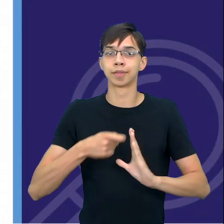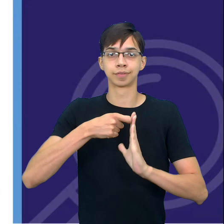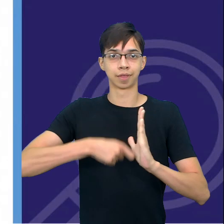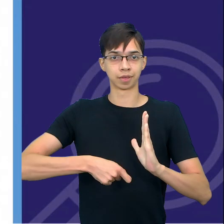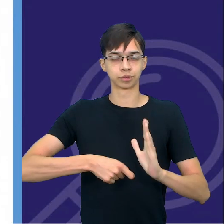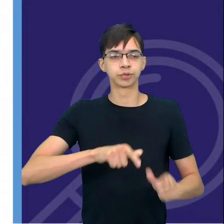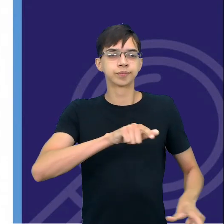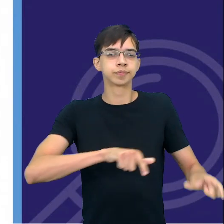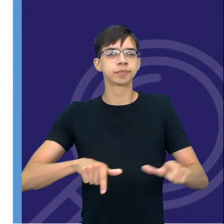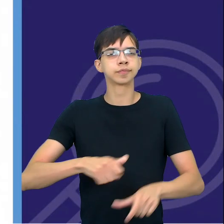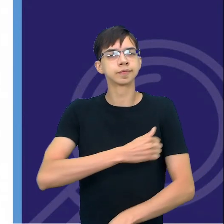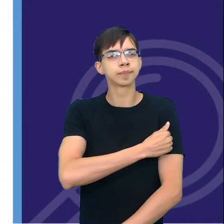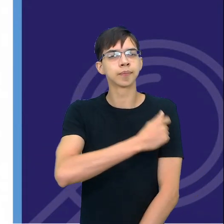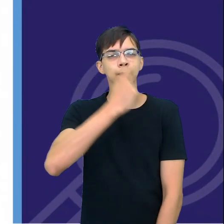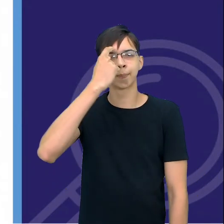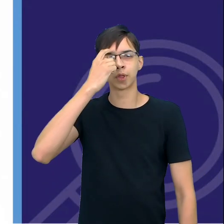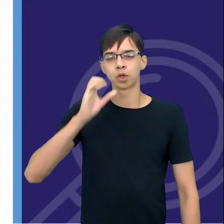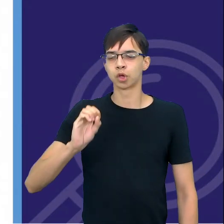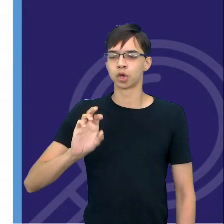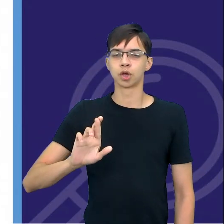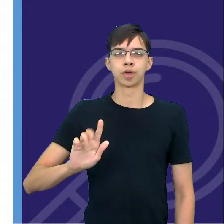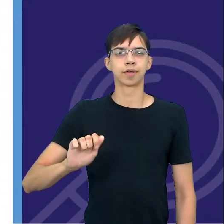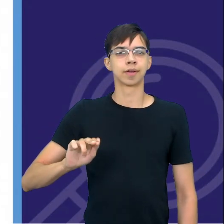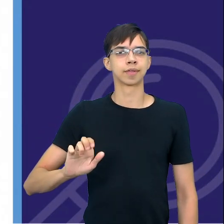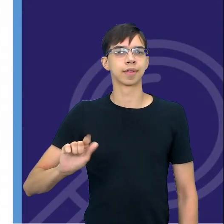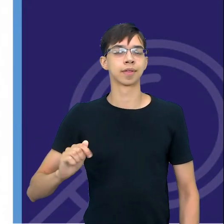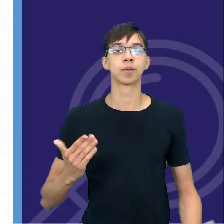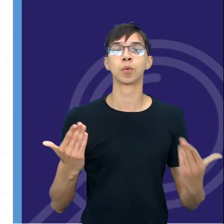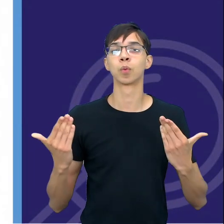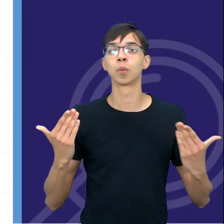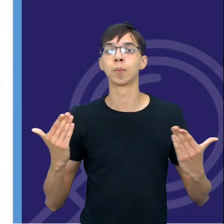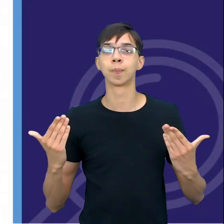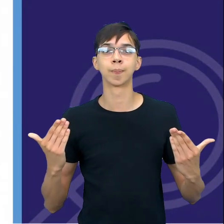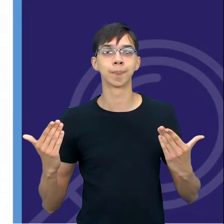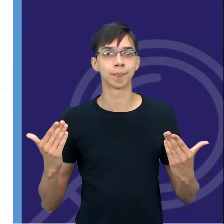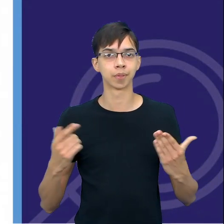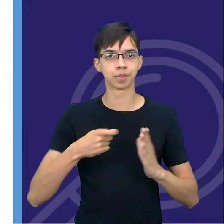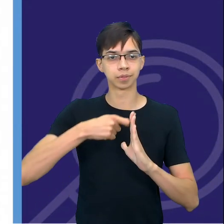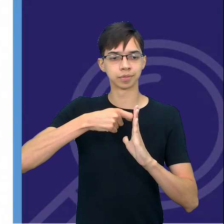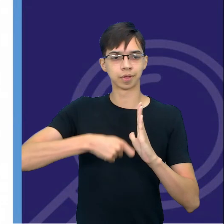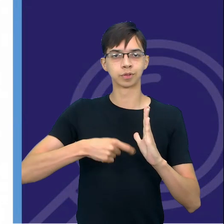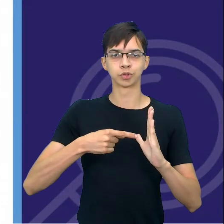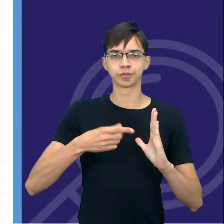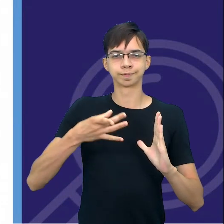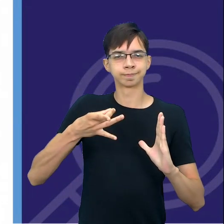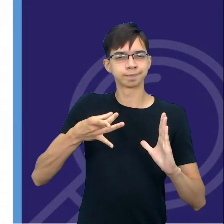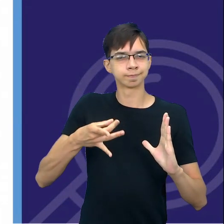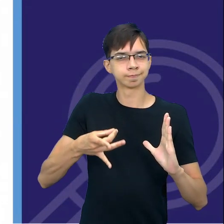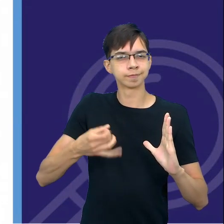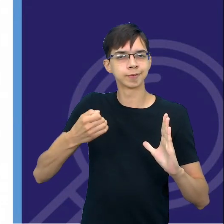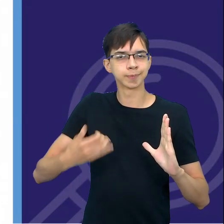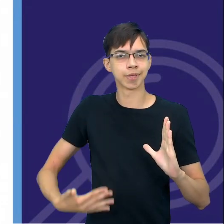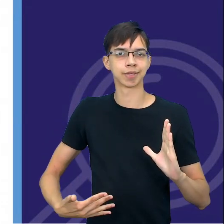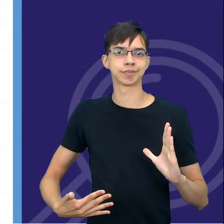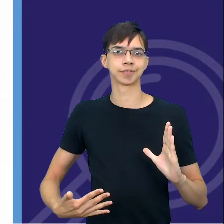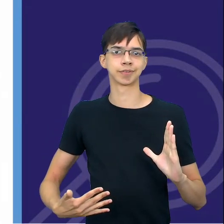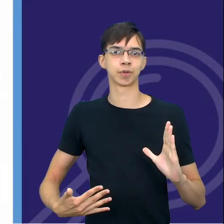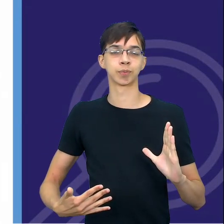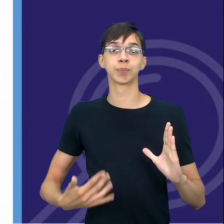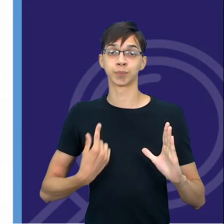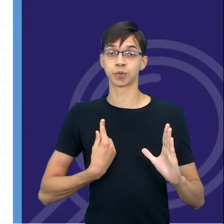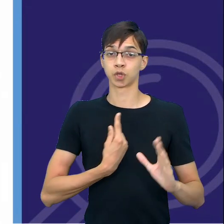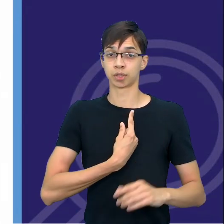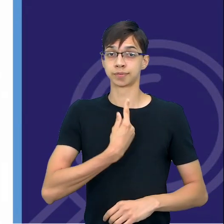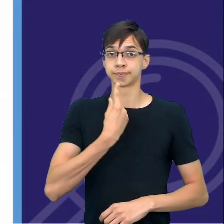a pensar na organela relacionada ao que foi descrito no texto. Então, como nós já também vimos discutindo